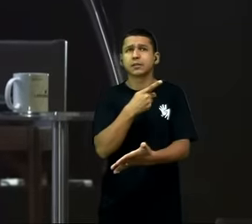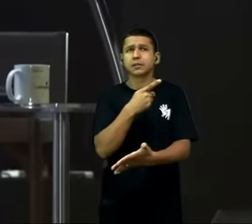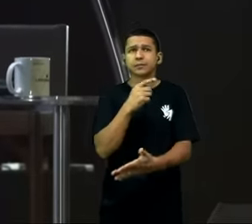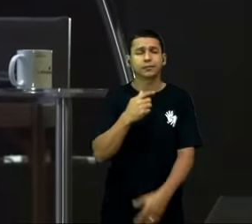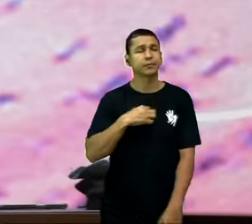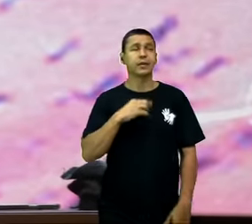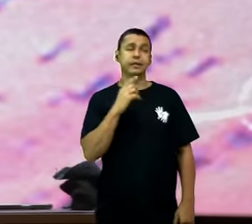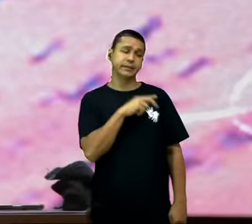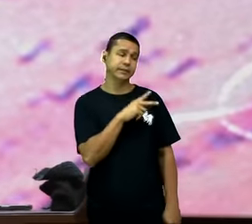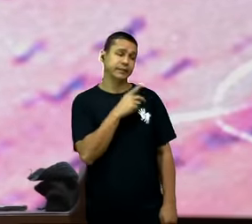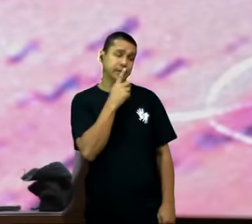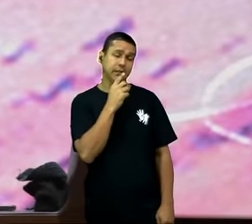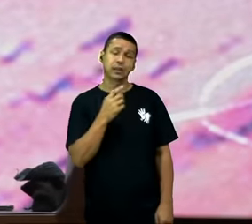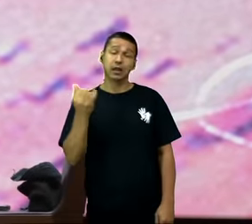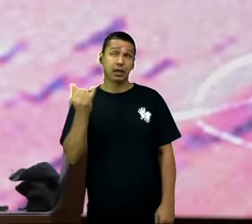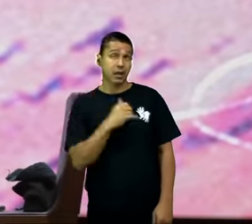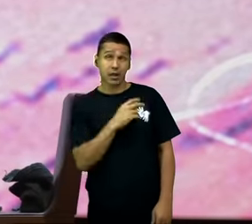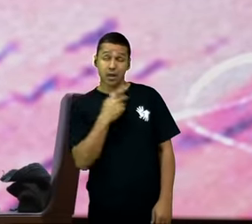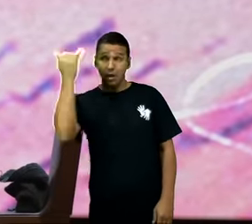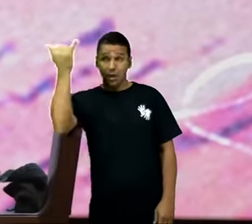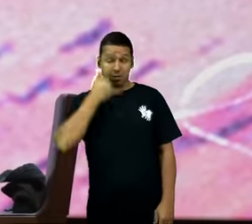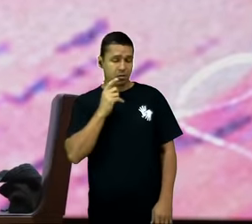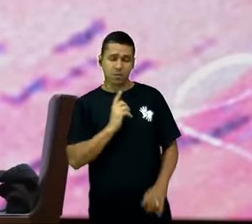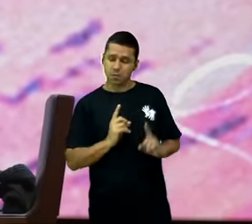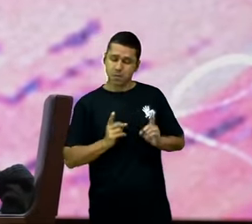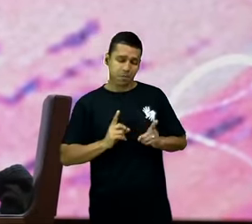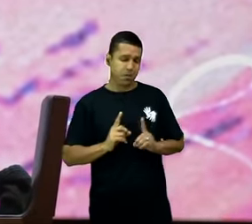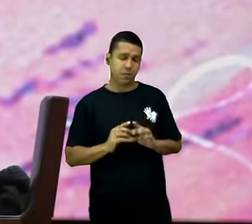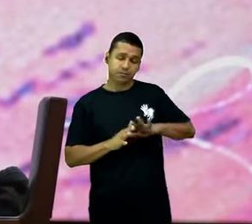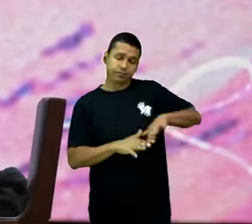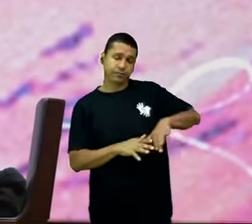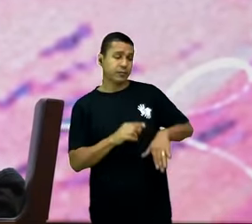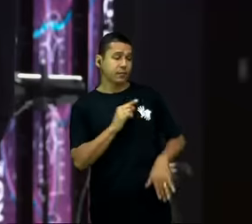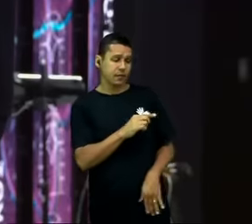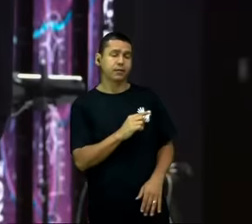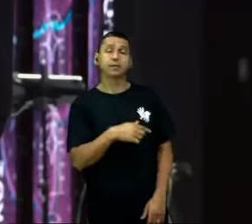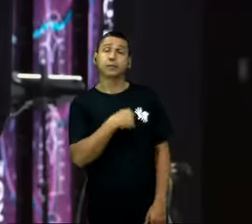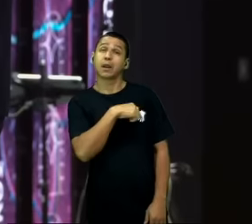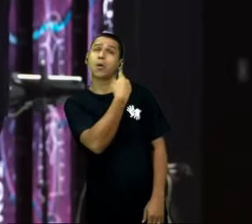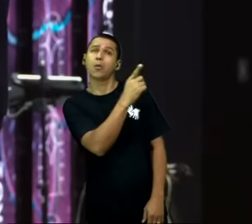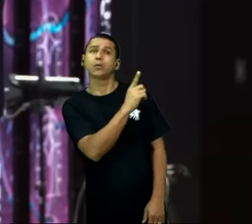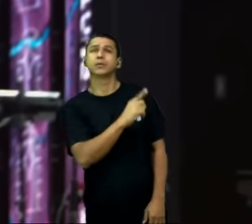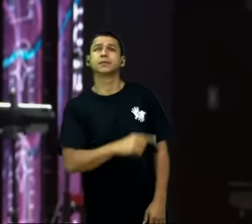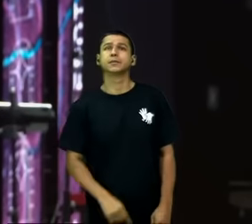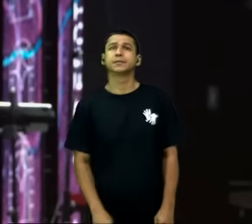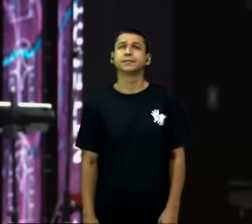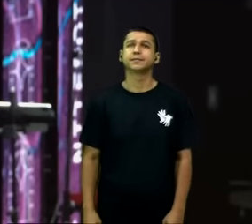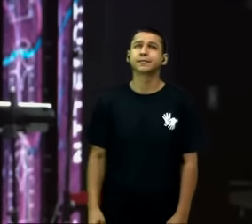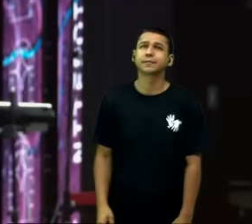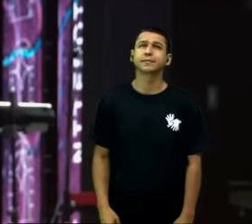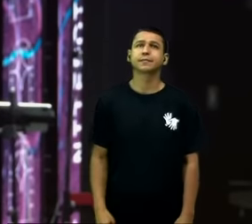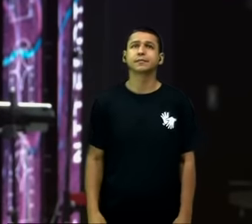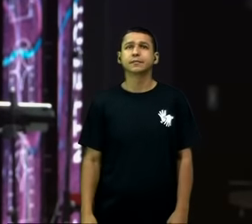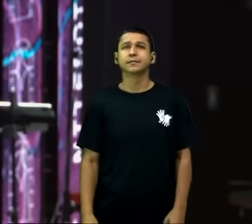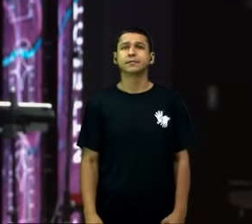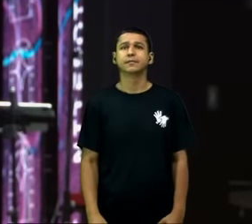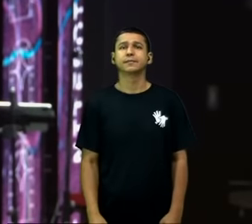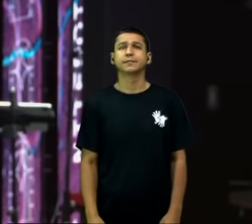dizendo: essa mensagem não é para mim, não. Essa coisa que eu tinha visto aqui, isso aqui é Josilene. Essa cara dela, assim, uma